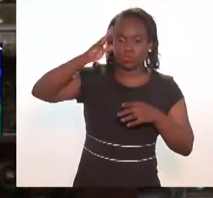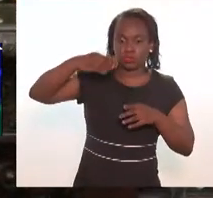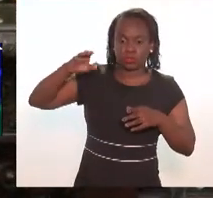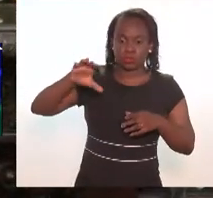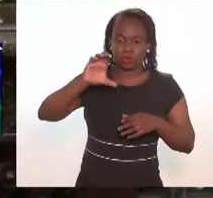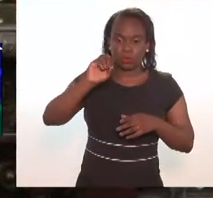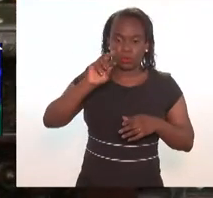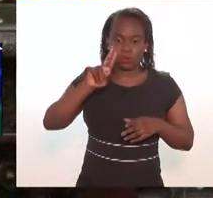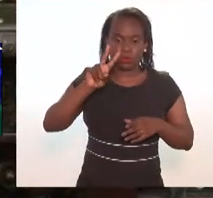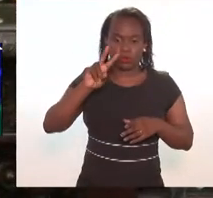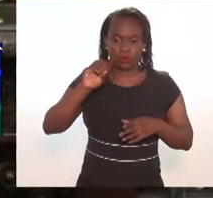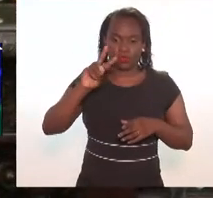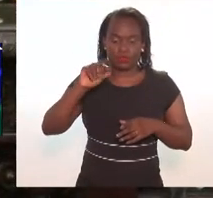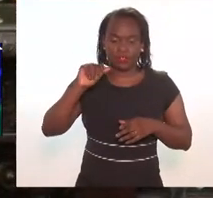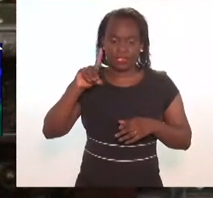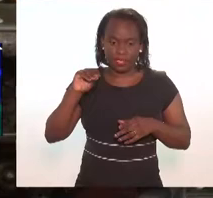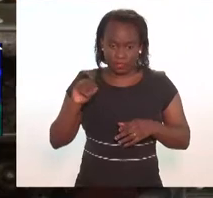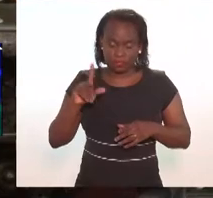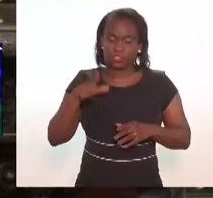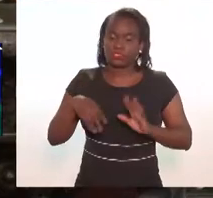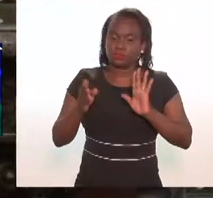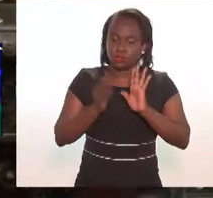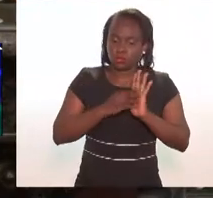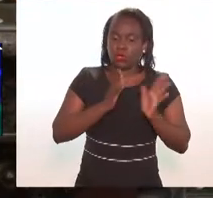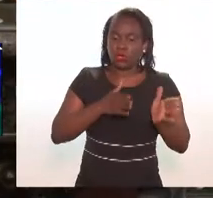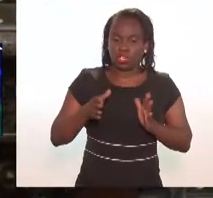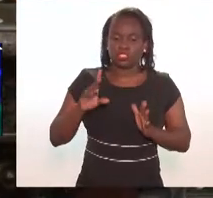ele está na ordem do dia.